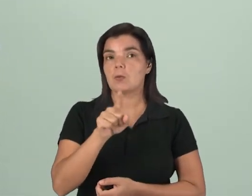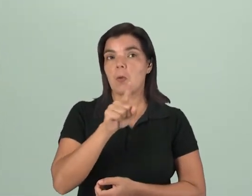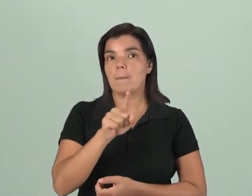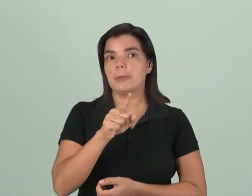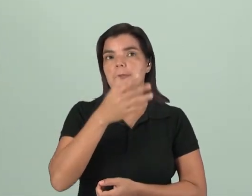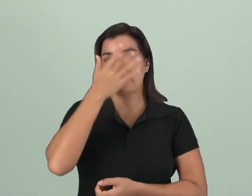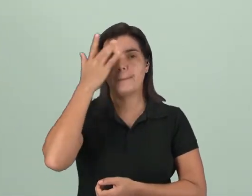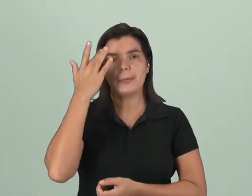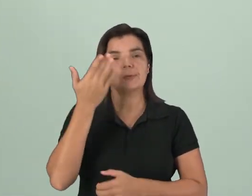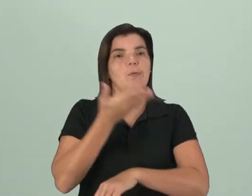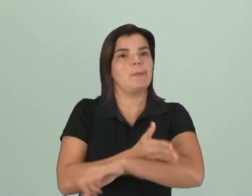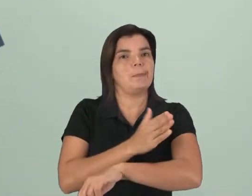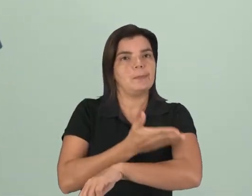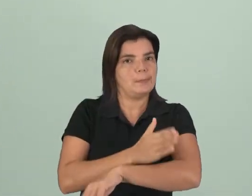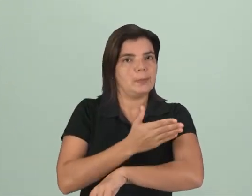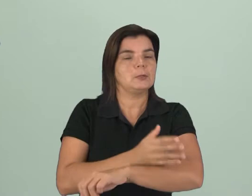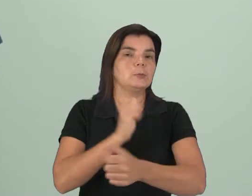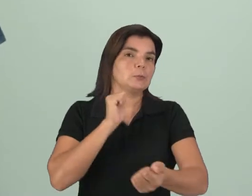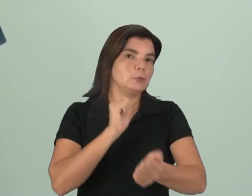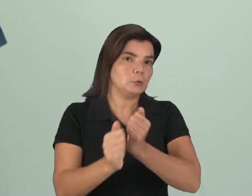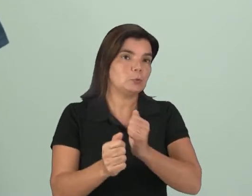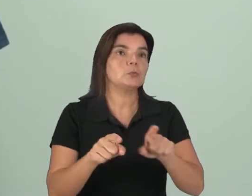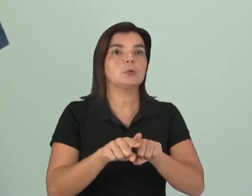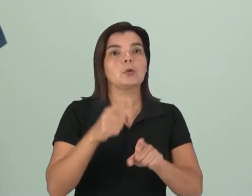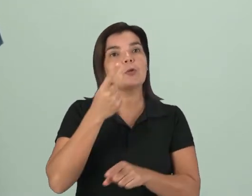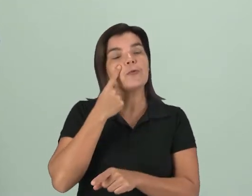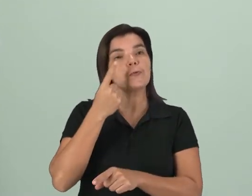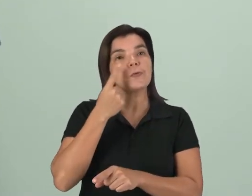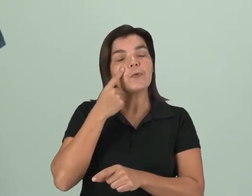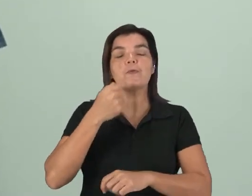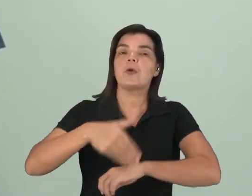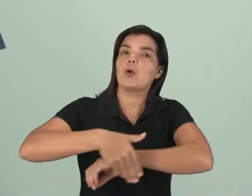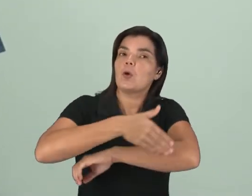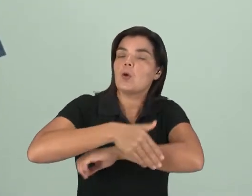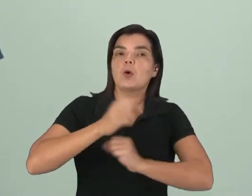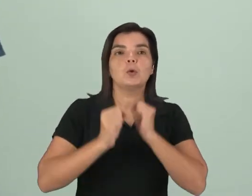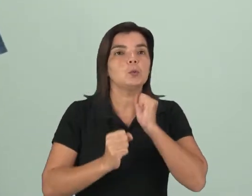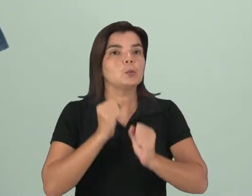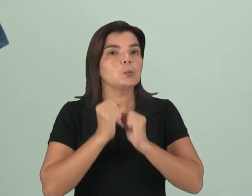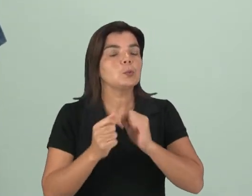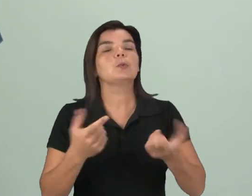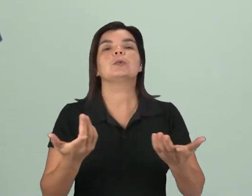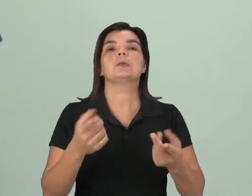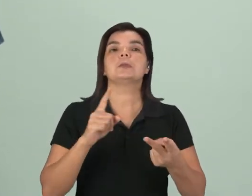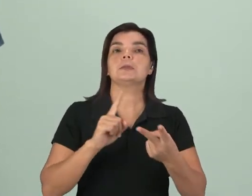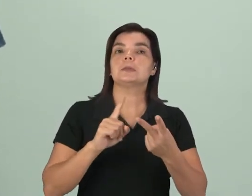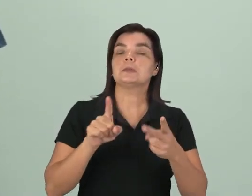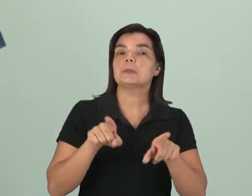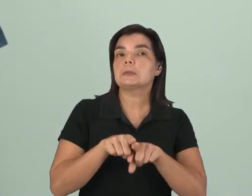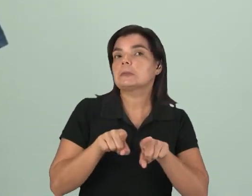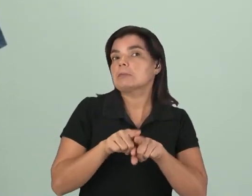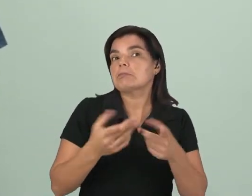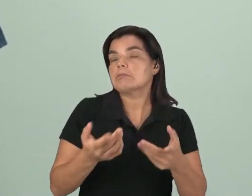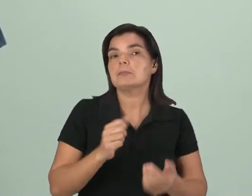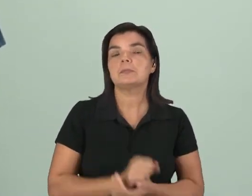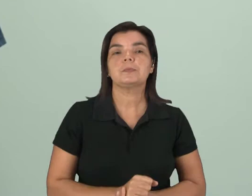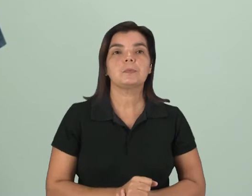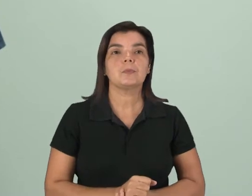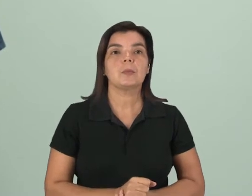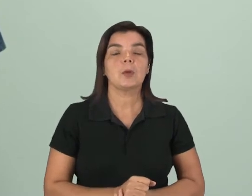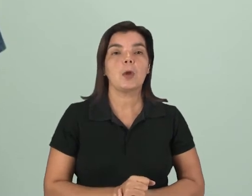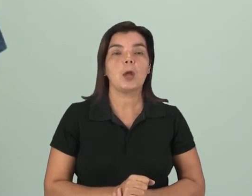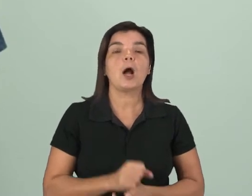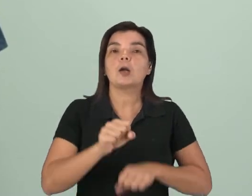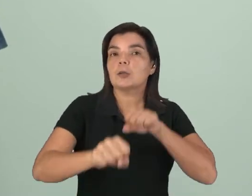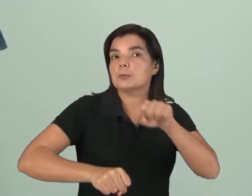um atleta, né? Então, quando a gente vê aquelas corridas de rua, aquelas maratonas, ou até mesmo